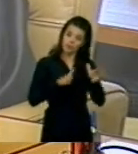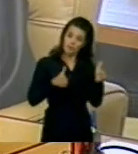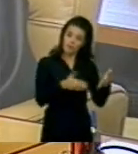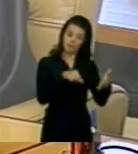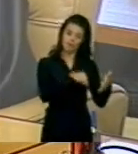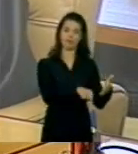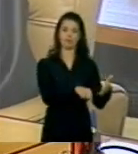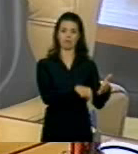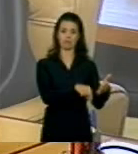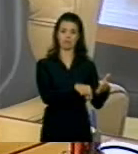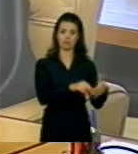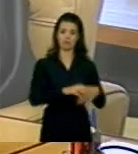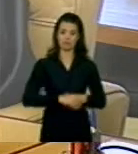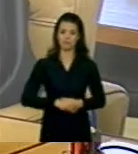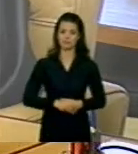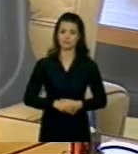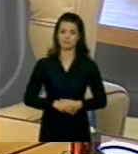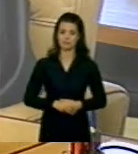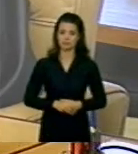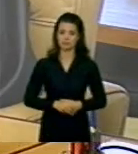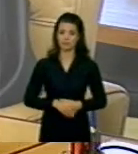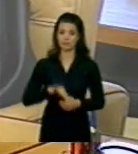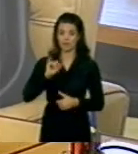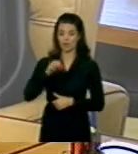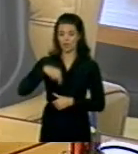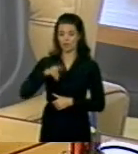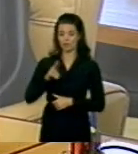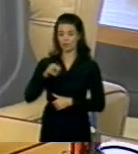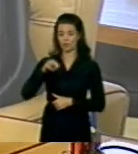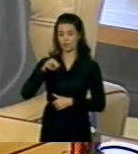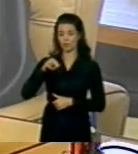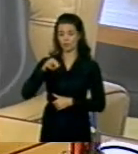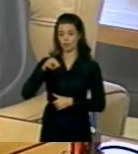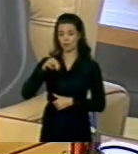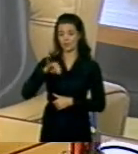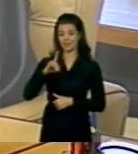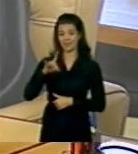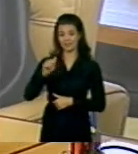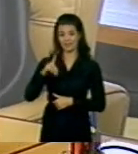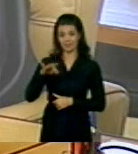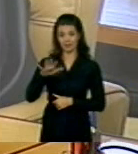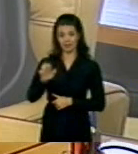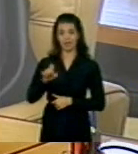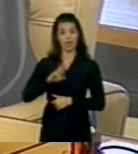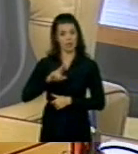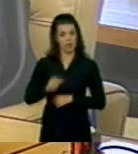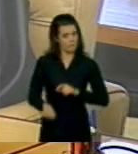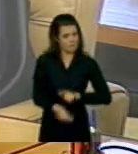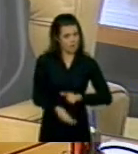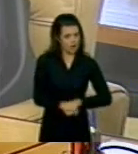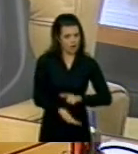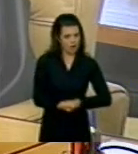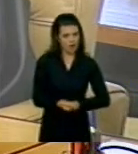se faz, então, presente. Como a imunidade não foi instituída para criar um segmento privilegiado,